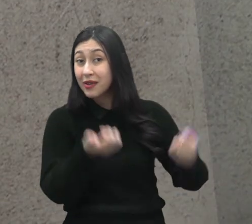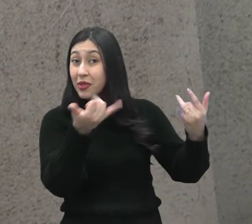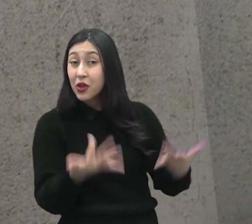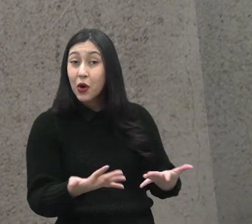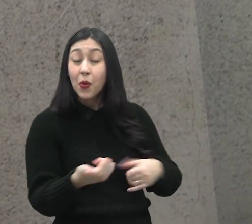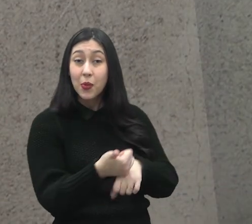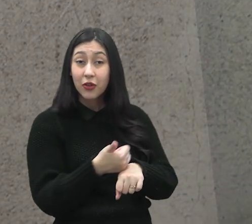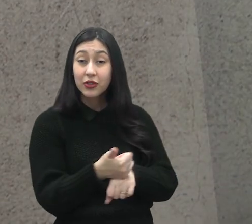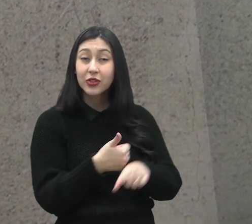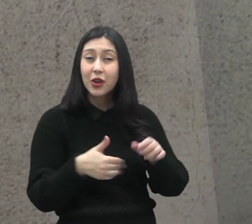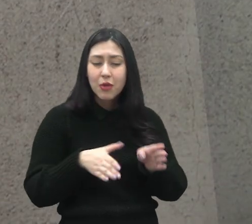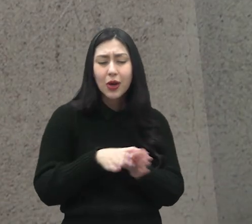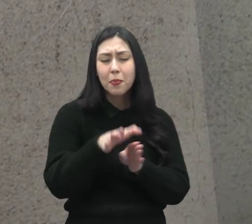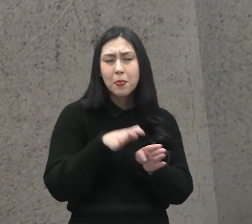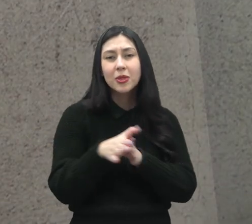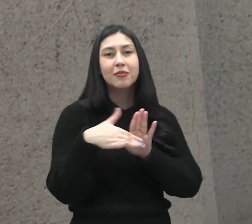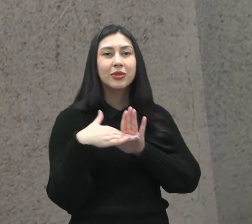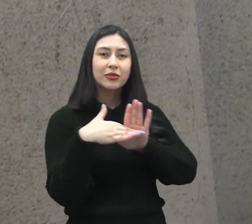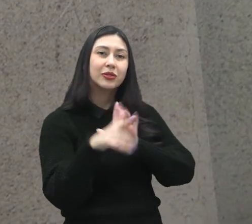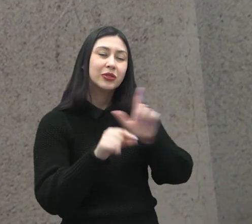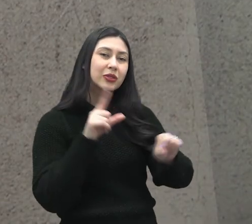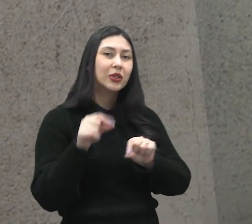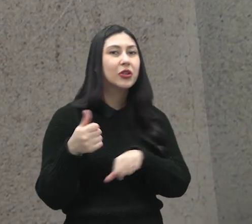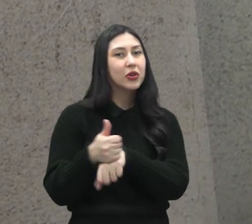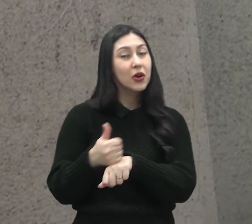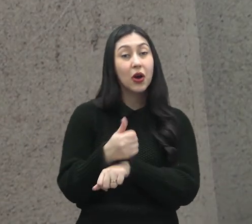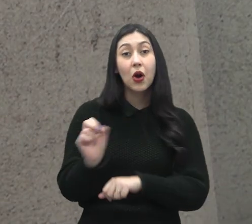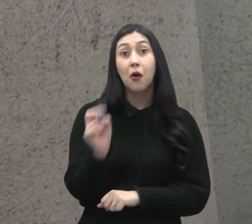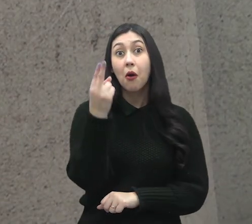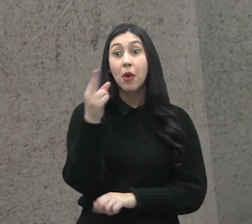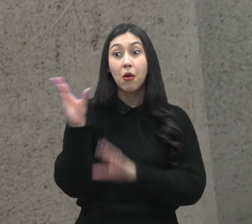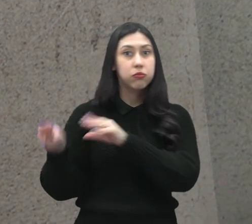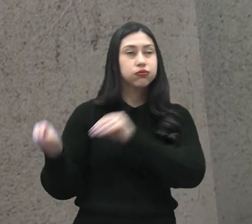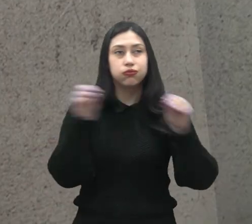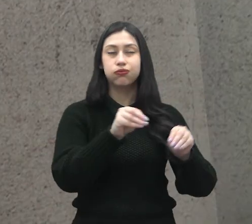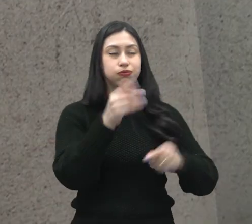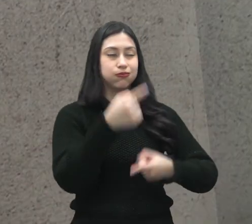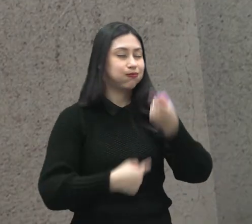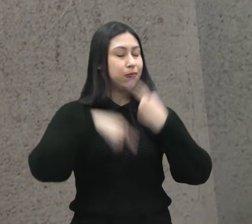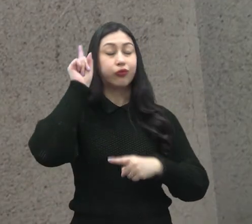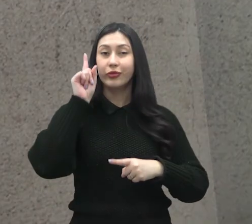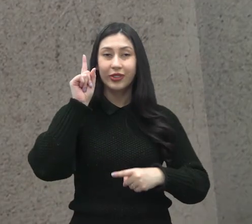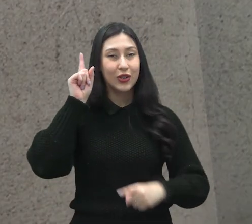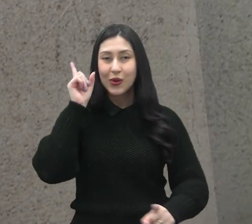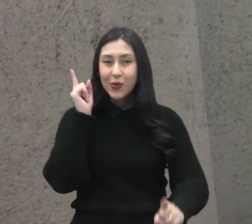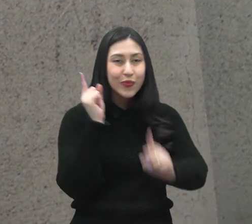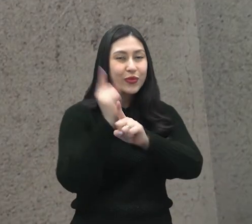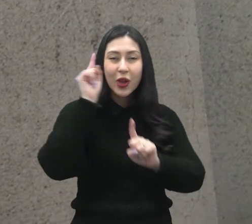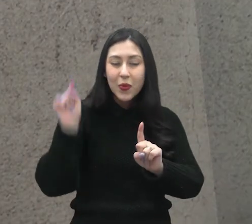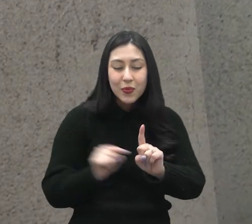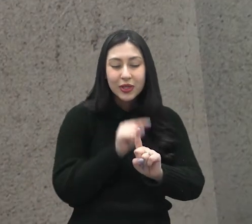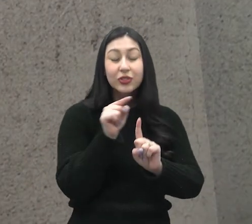te auxiliar nesse processo, seja para escolher uma profissão ou para você mudar totalmente ali, achar o seu propósito. É